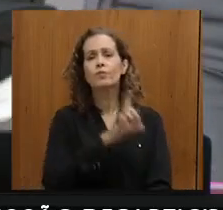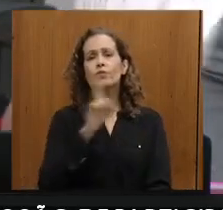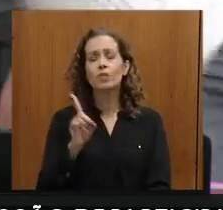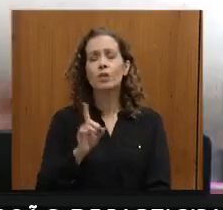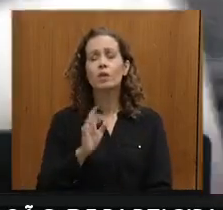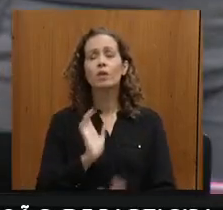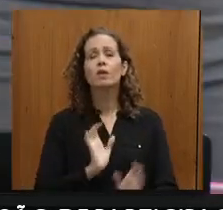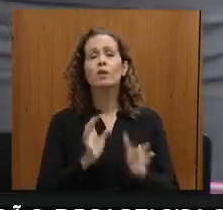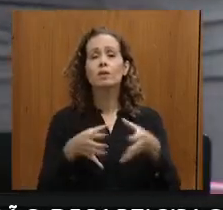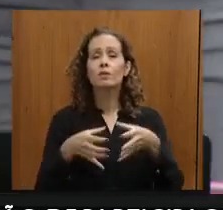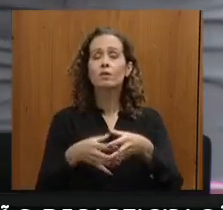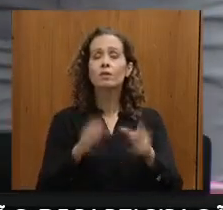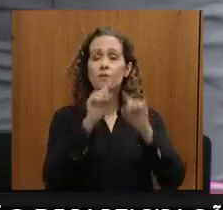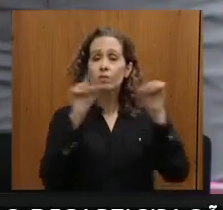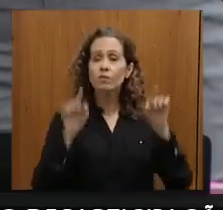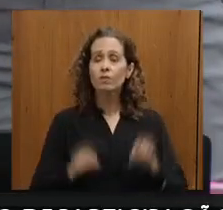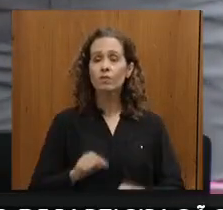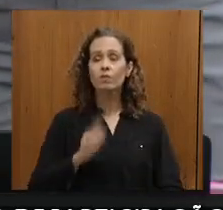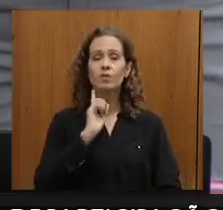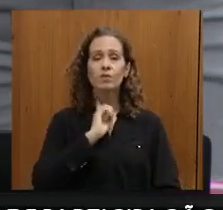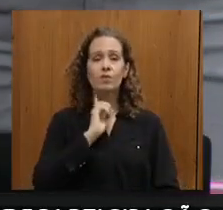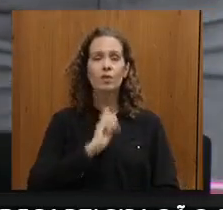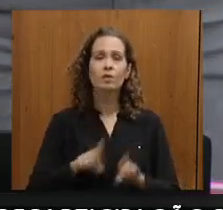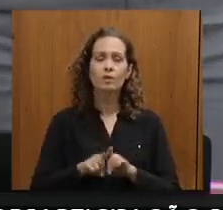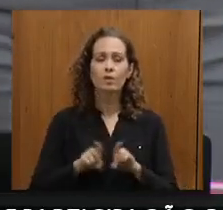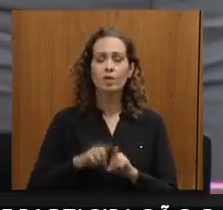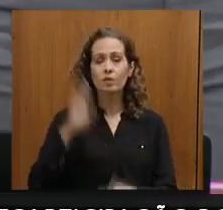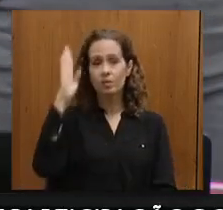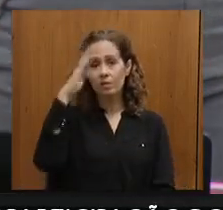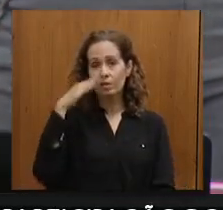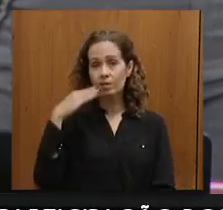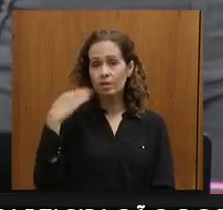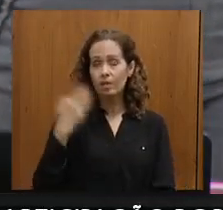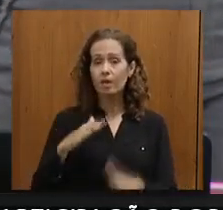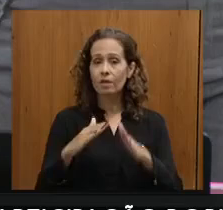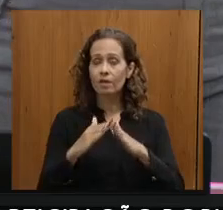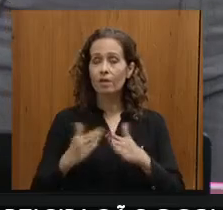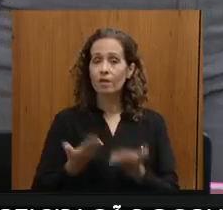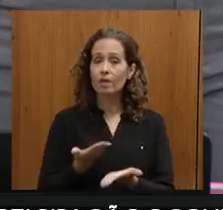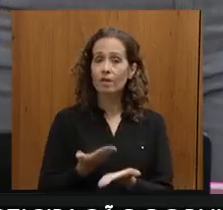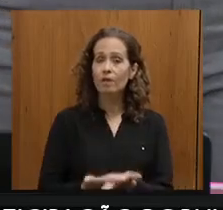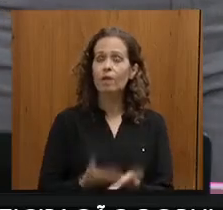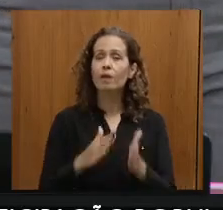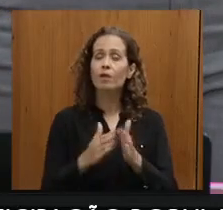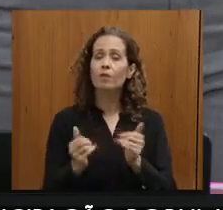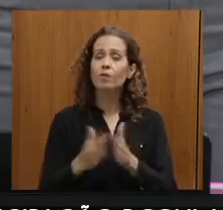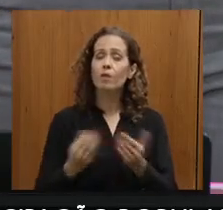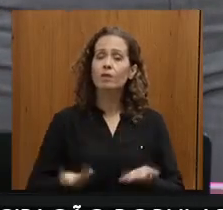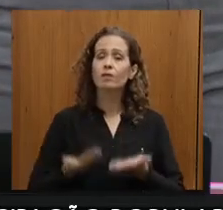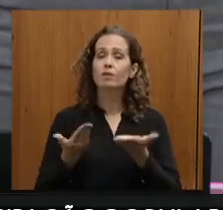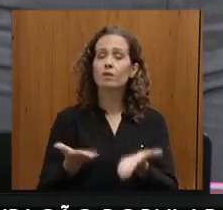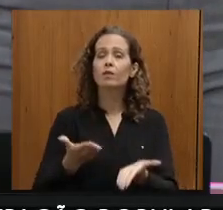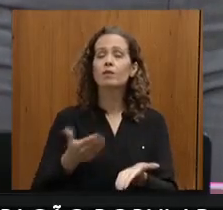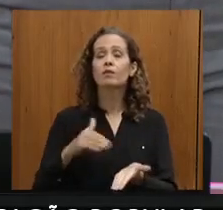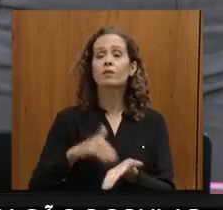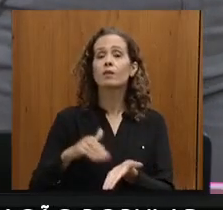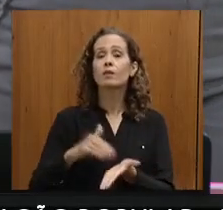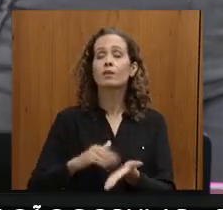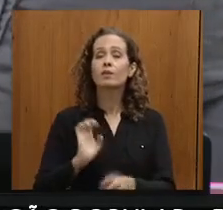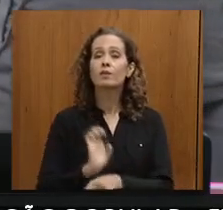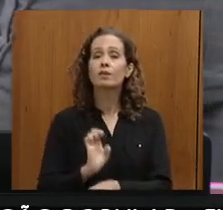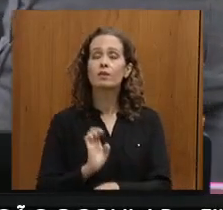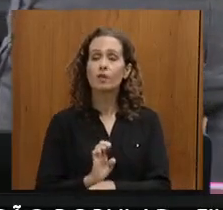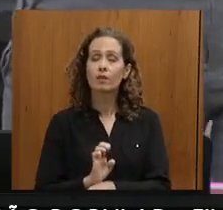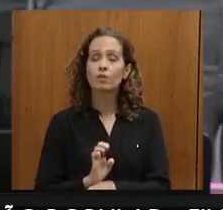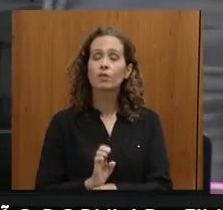servidores públicos do Estado de Minas Gerais. Também de autoria da deputada Beatriz Serqueira, requer que seja encaminhada à Secretaria de Estado de Governo,